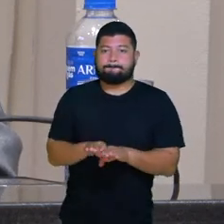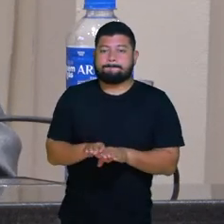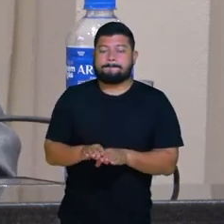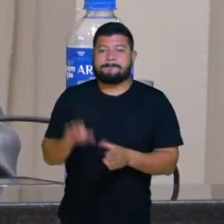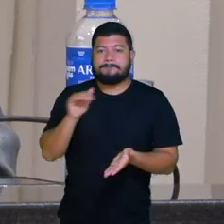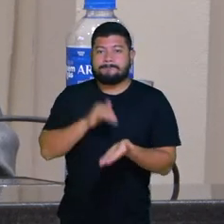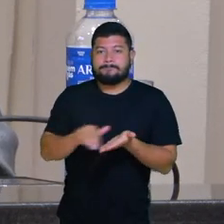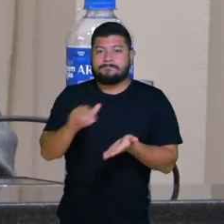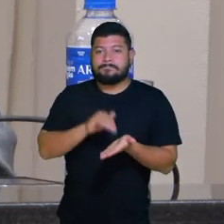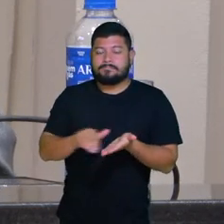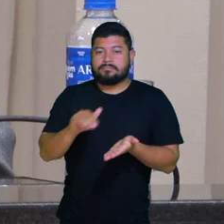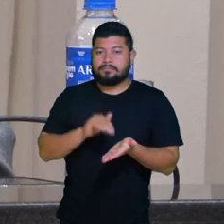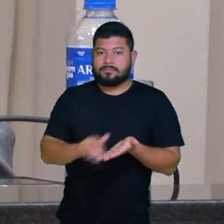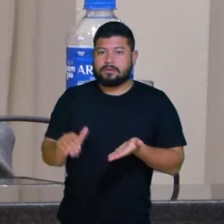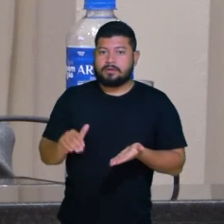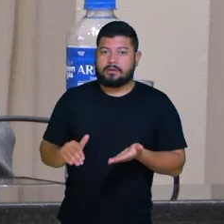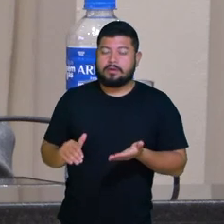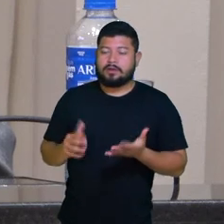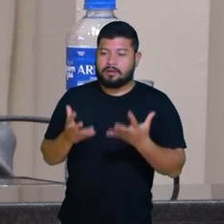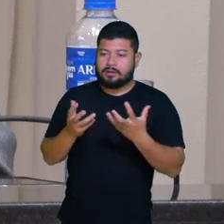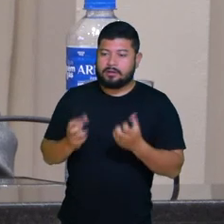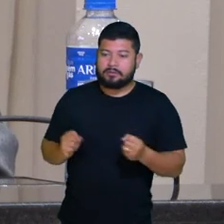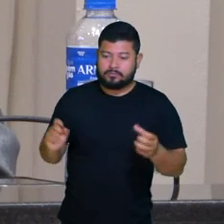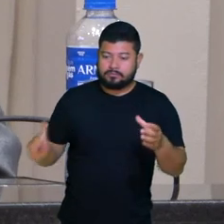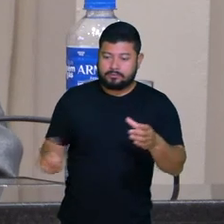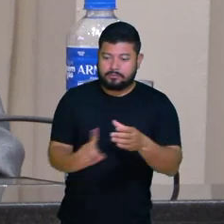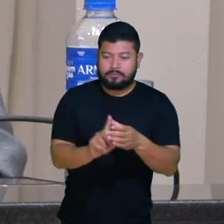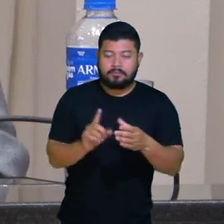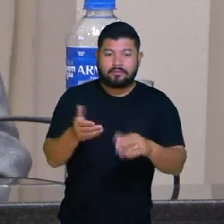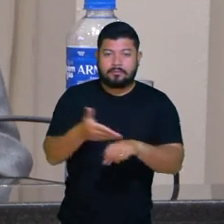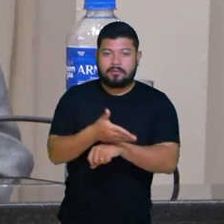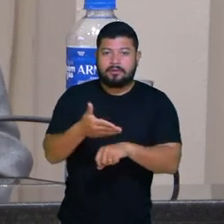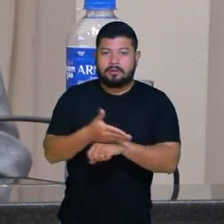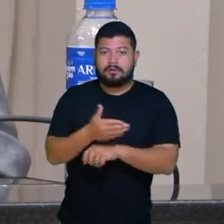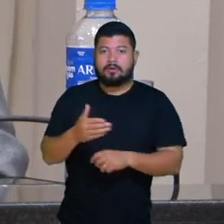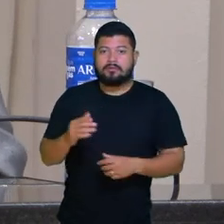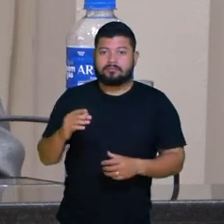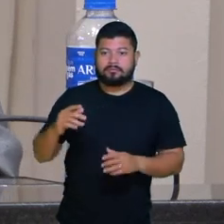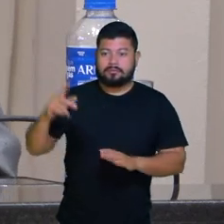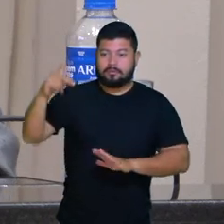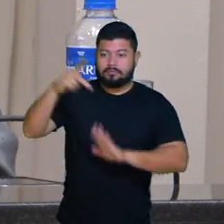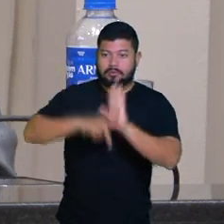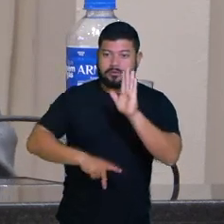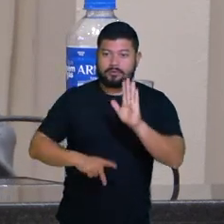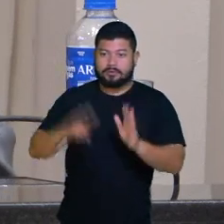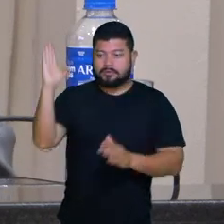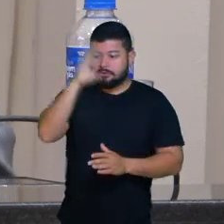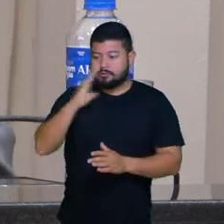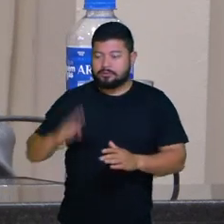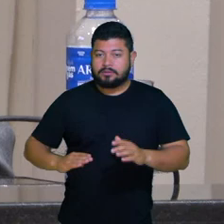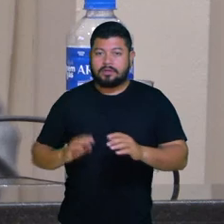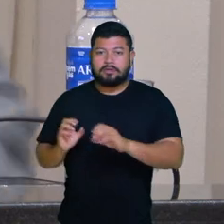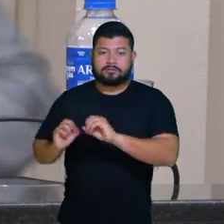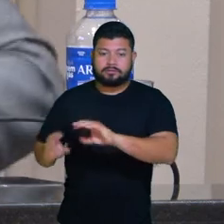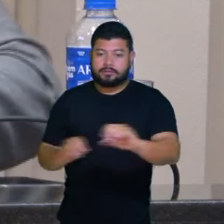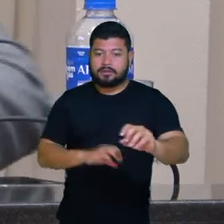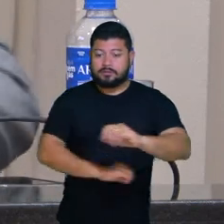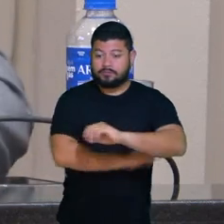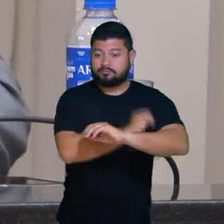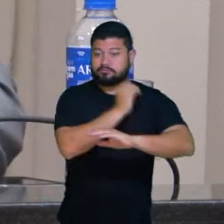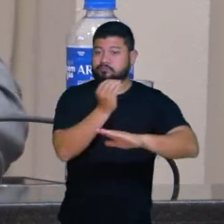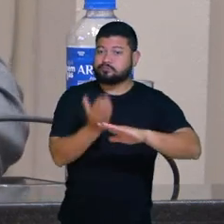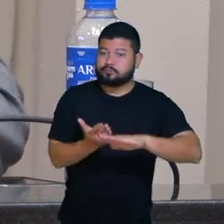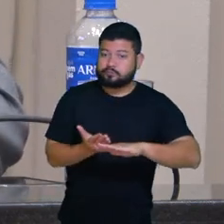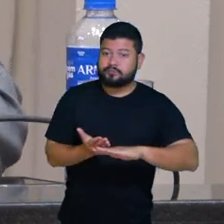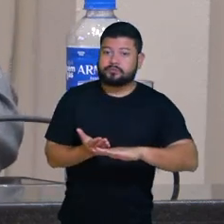aderiu ao programa nacional de educação integral então aí virão uma série de de nessa